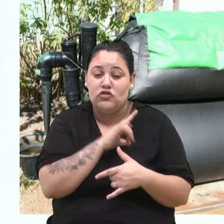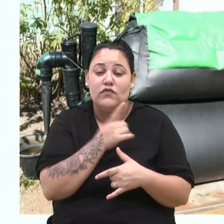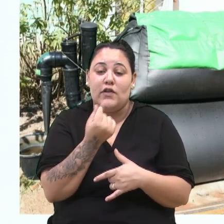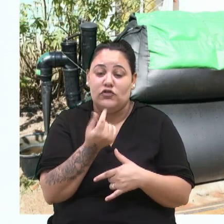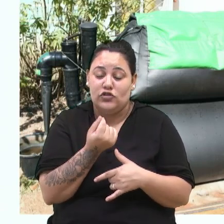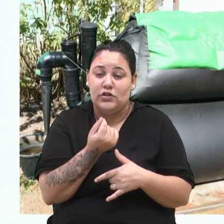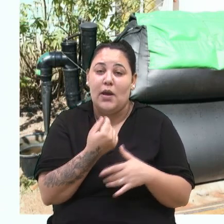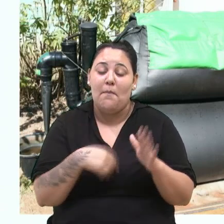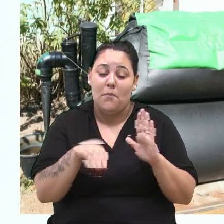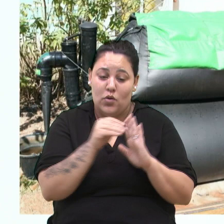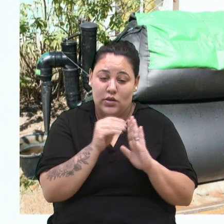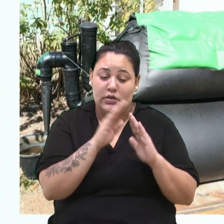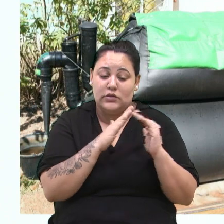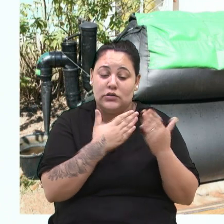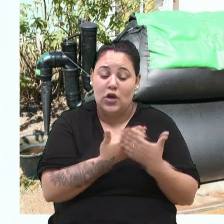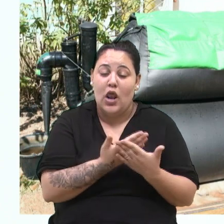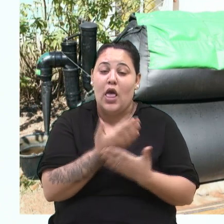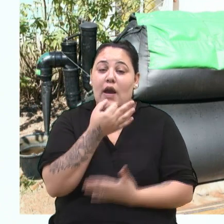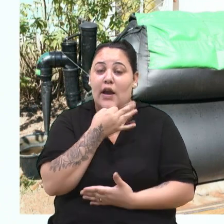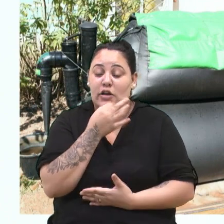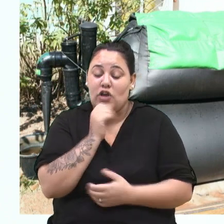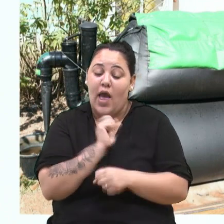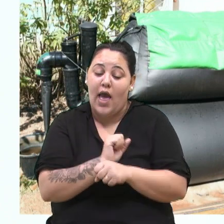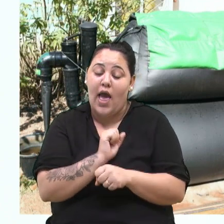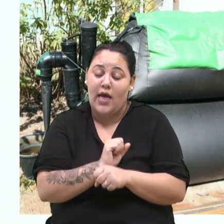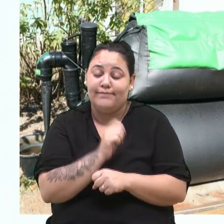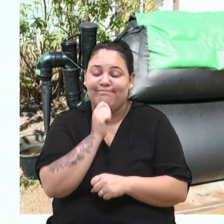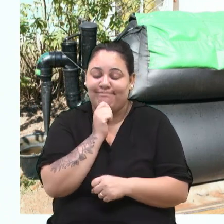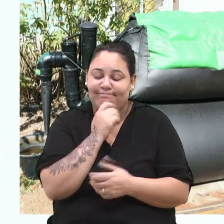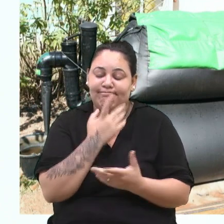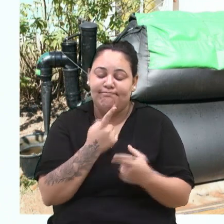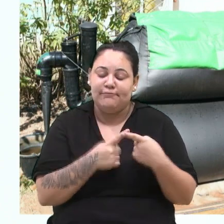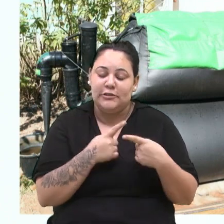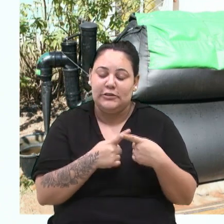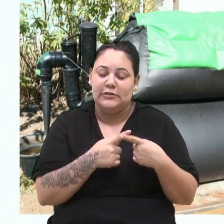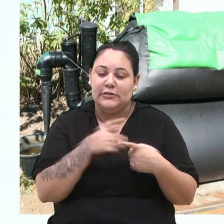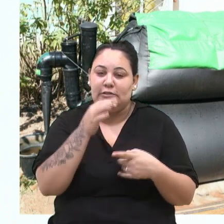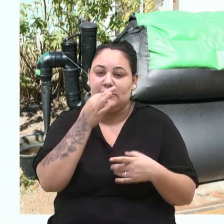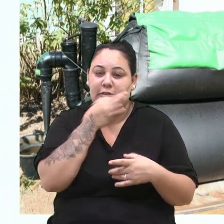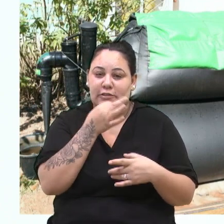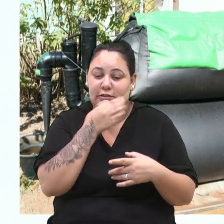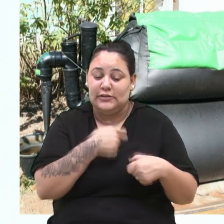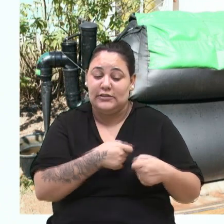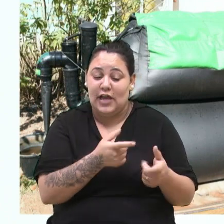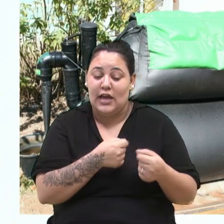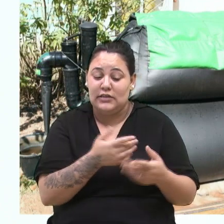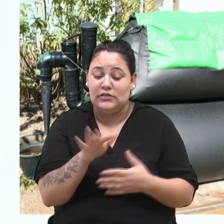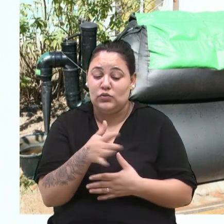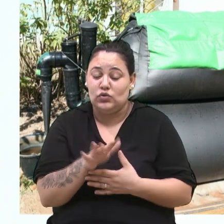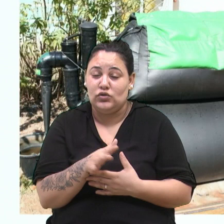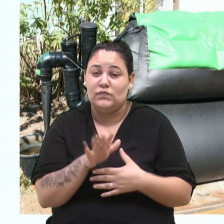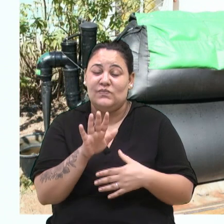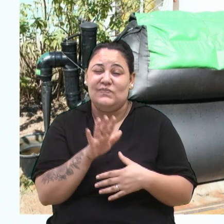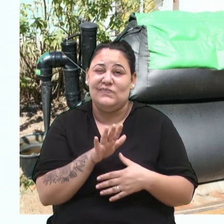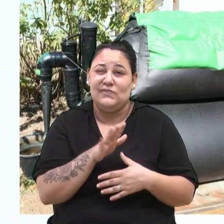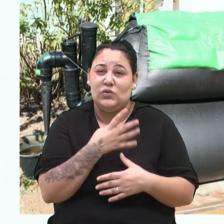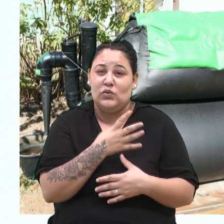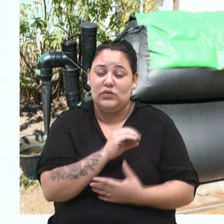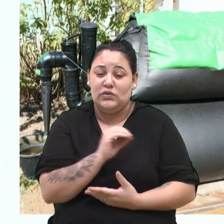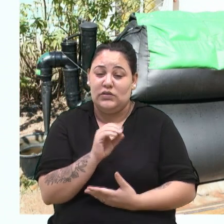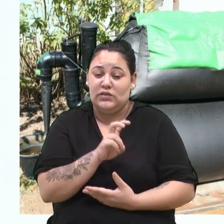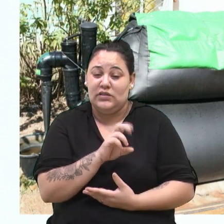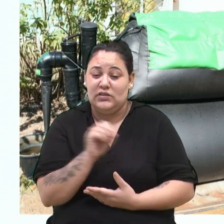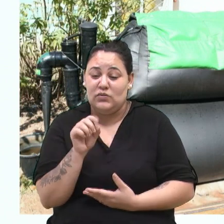escolas de Caxias, e ainda estamos aguardando, porque Caxias gasta hoje mais ou menos 400 a 500 mil reais